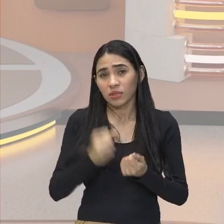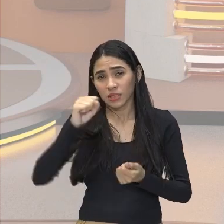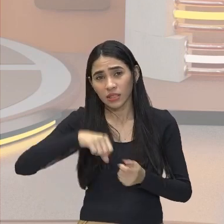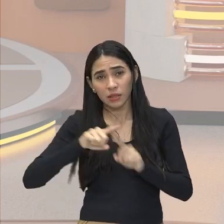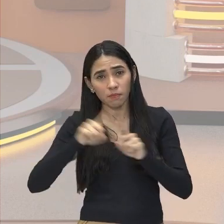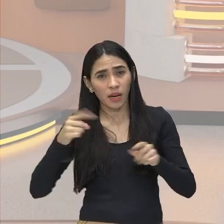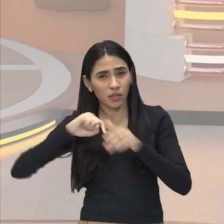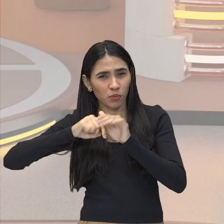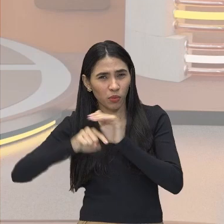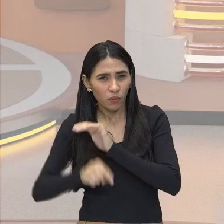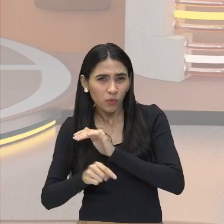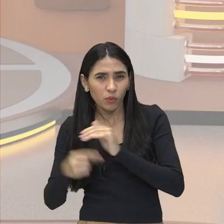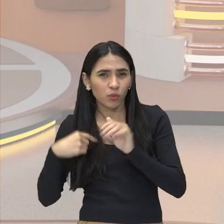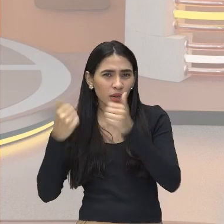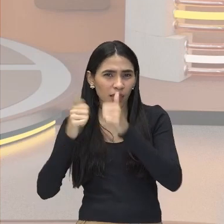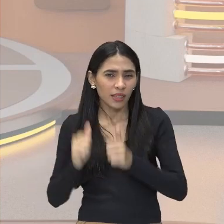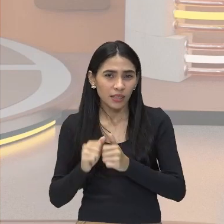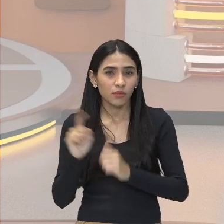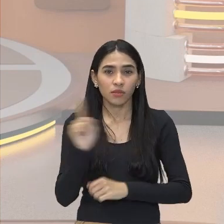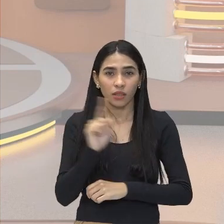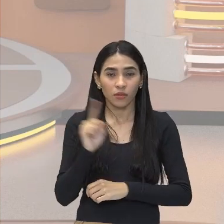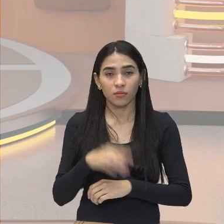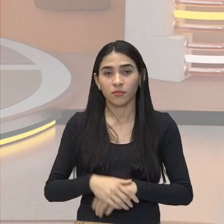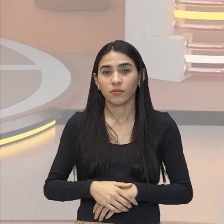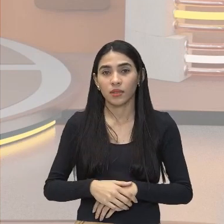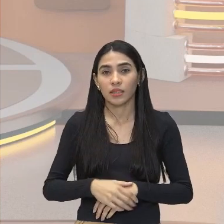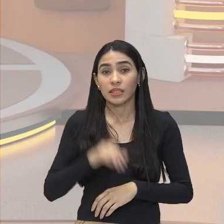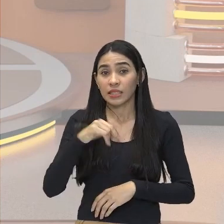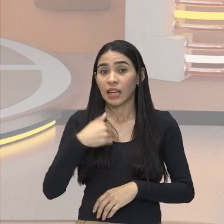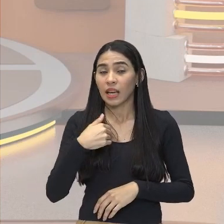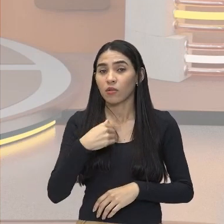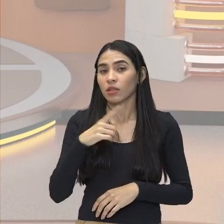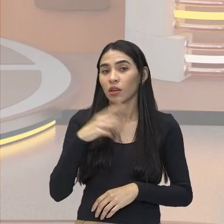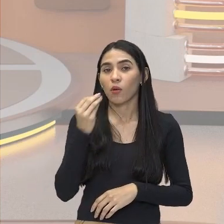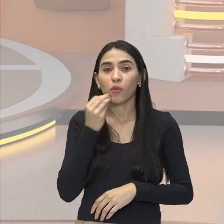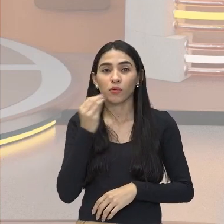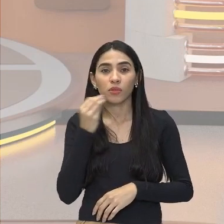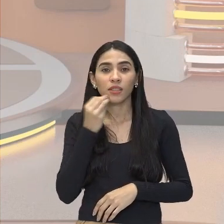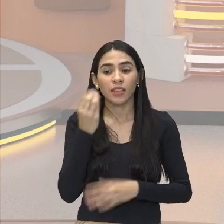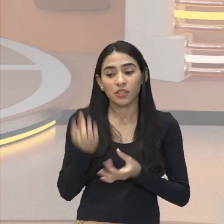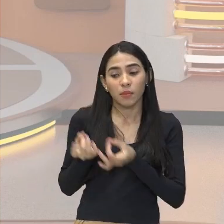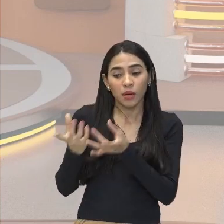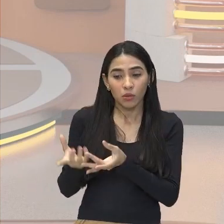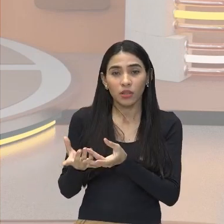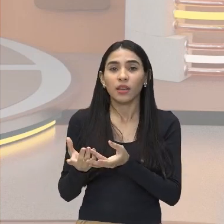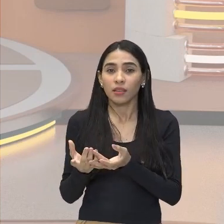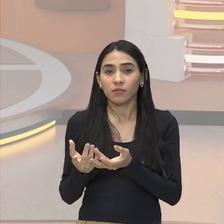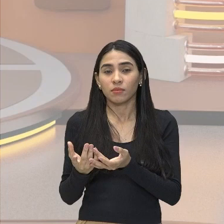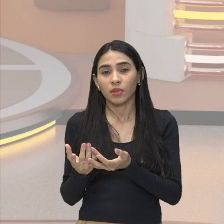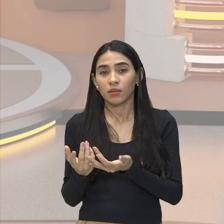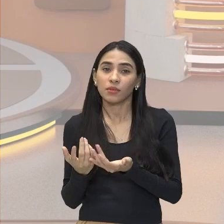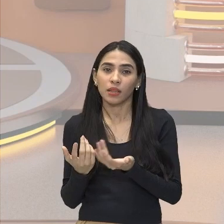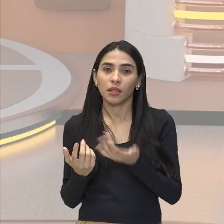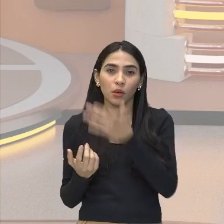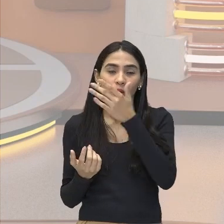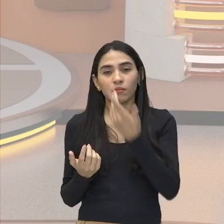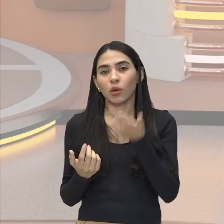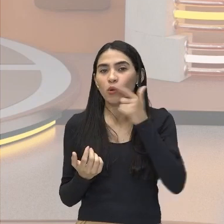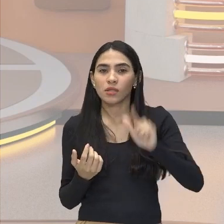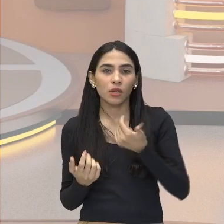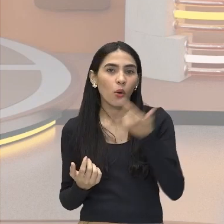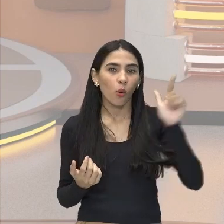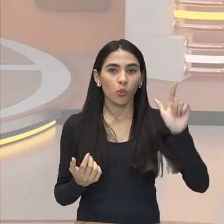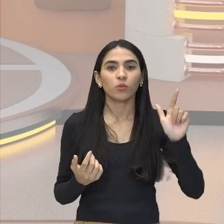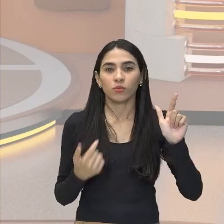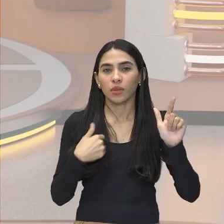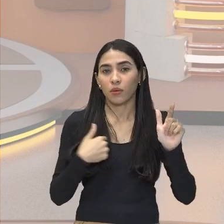tiver oportunidade de deixar esse de lado e assumir esse outro, eu deixo esse de lado e assumo esse outro compromisso